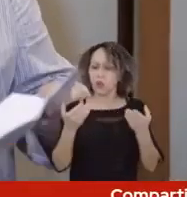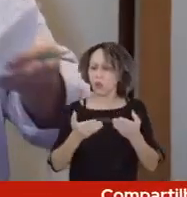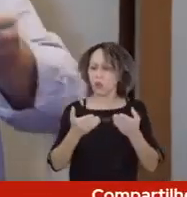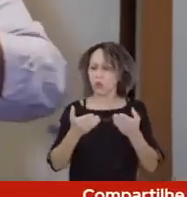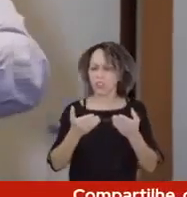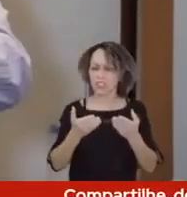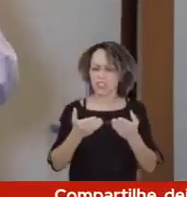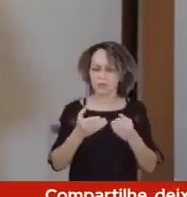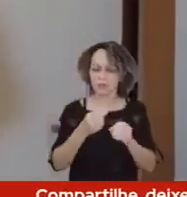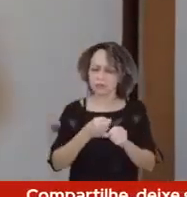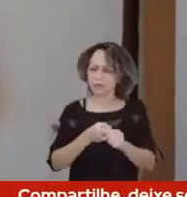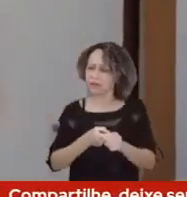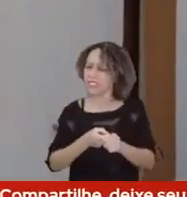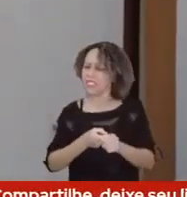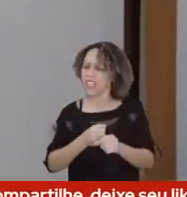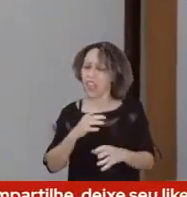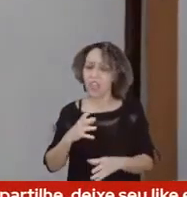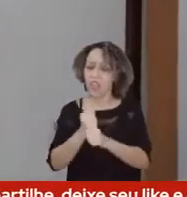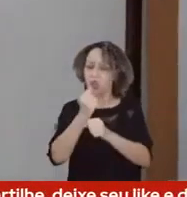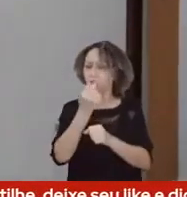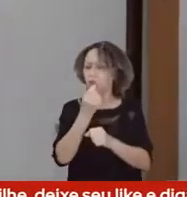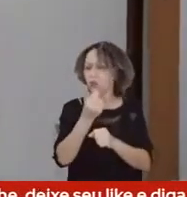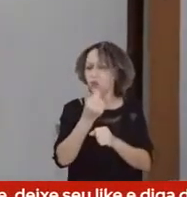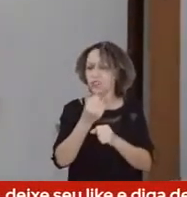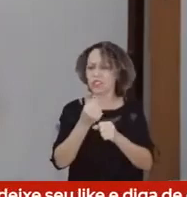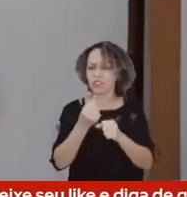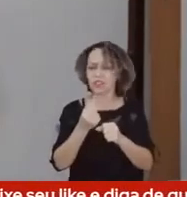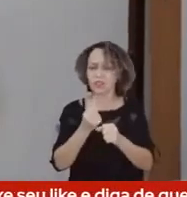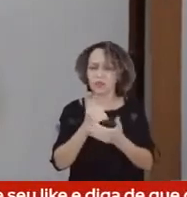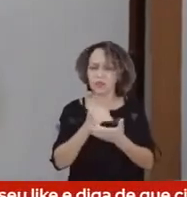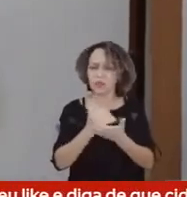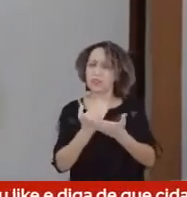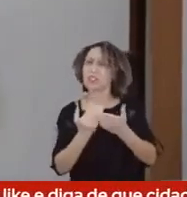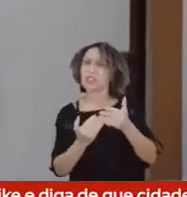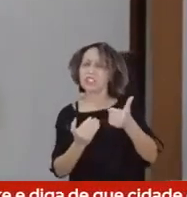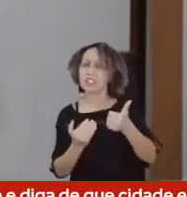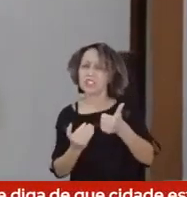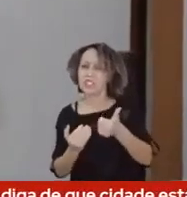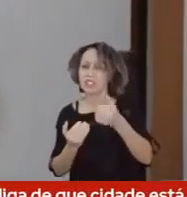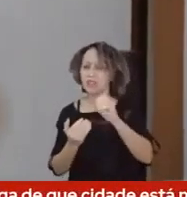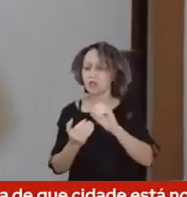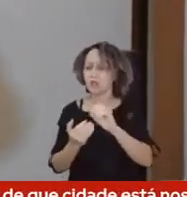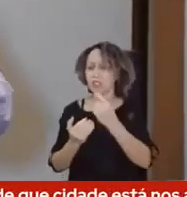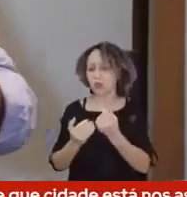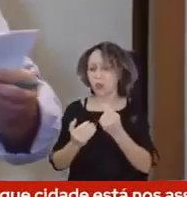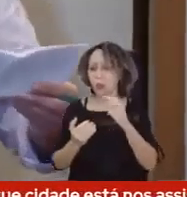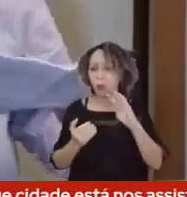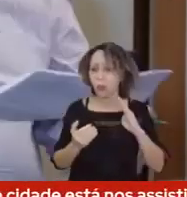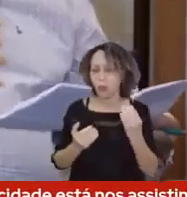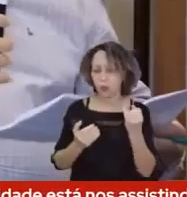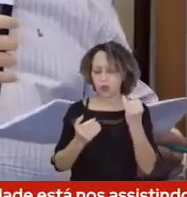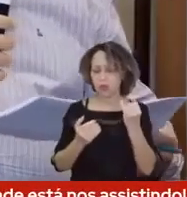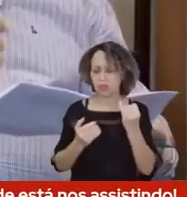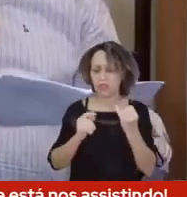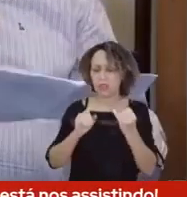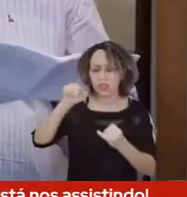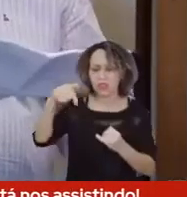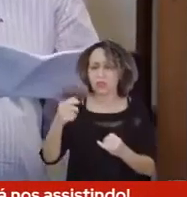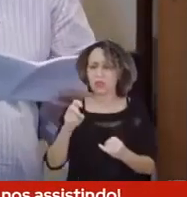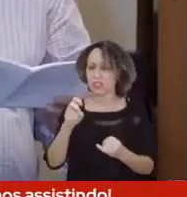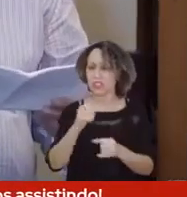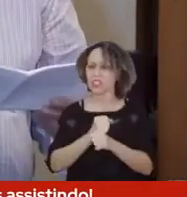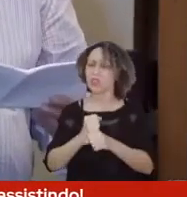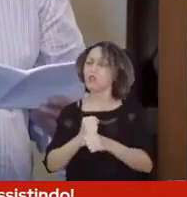bilhões, e a projeção para os próximos anos, 80 bilhões por ano nos próximos 5 anos. Então, a questão que se coloca é o